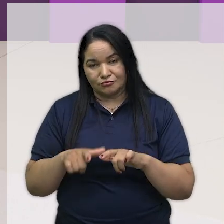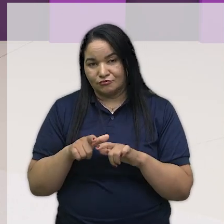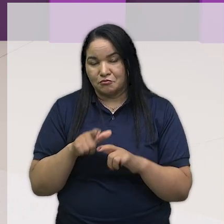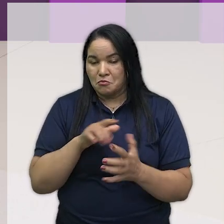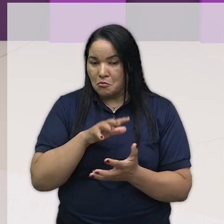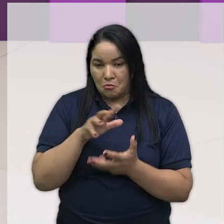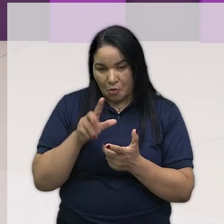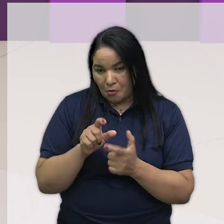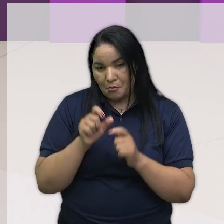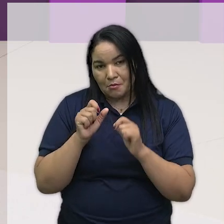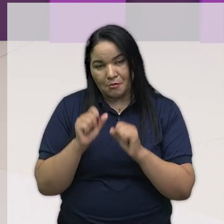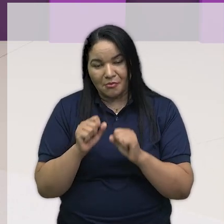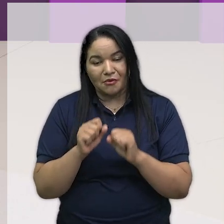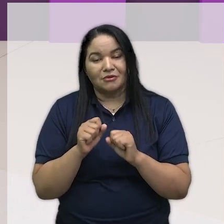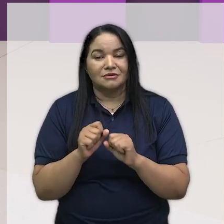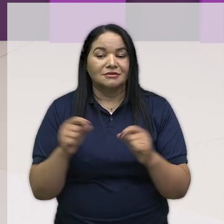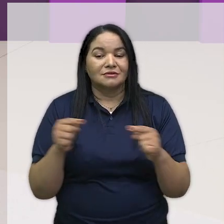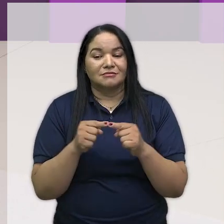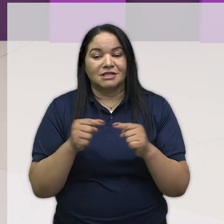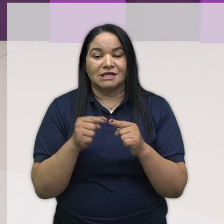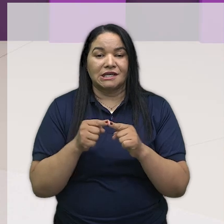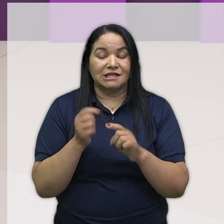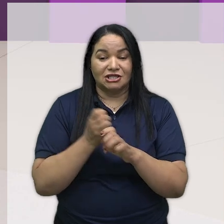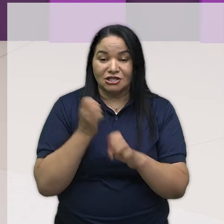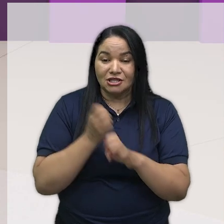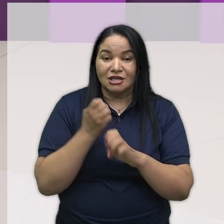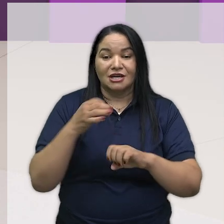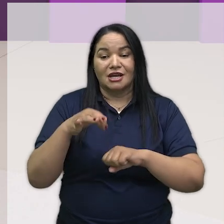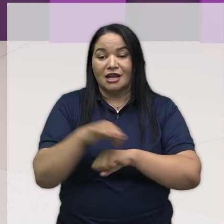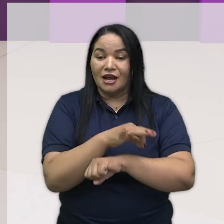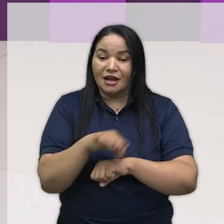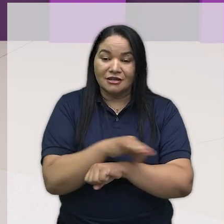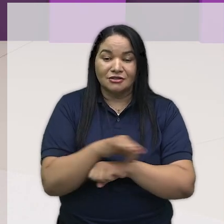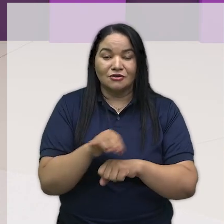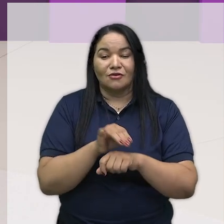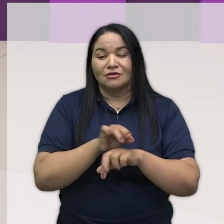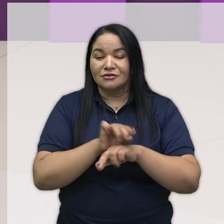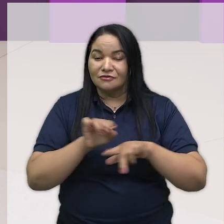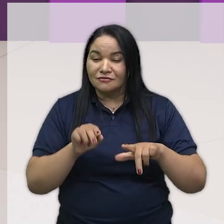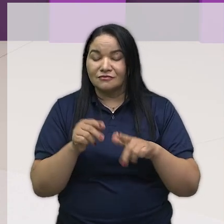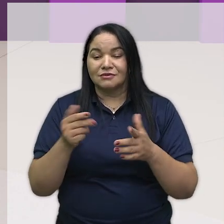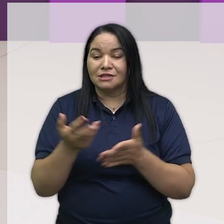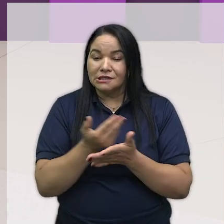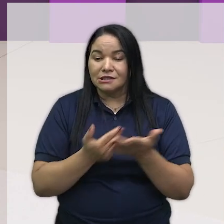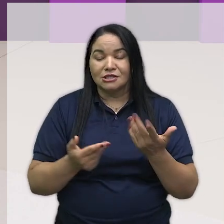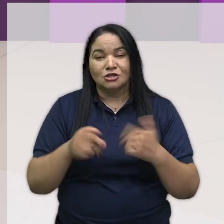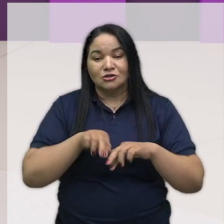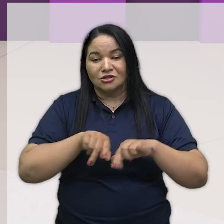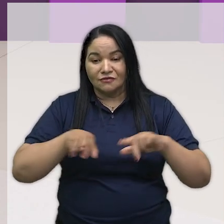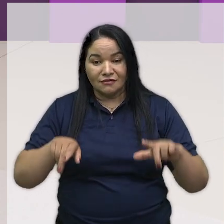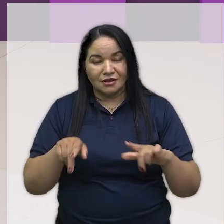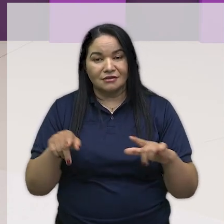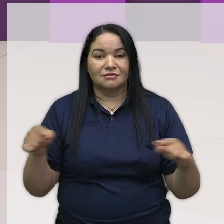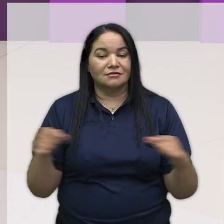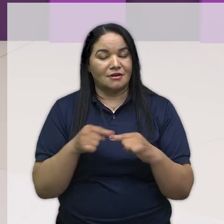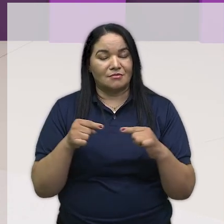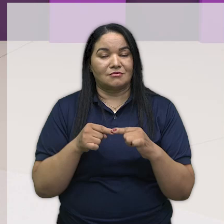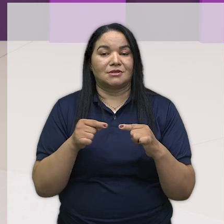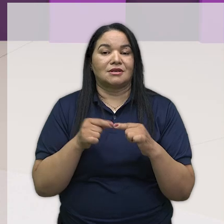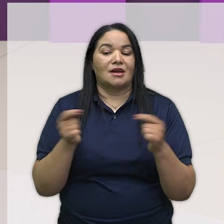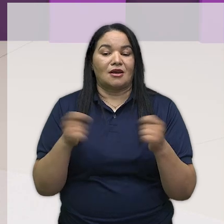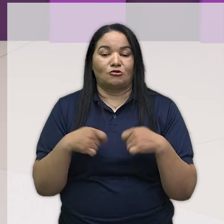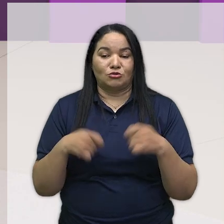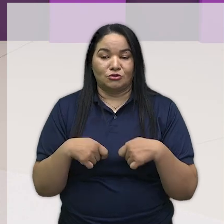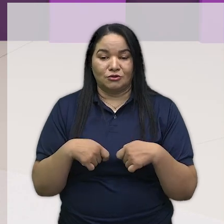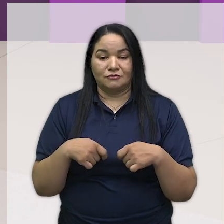Pode ser, né, empregado ali na engenharia, na arquitetura, no design, ok? Então, em várias coisas aqui dentro